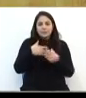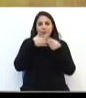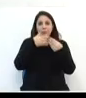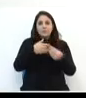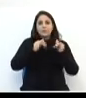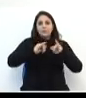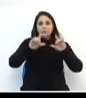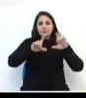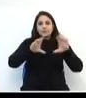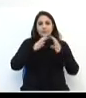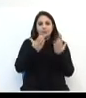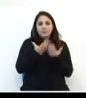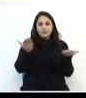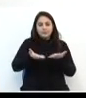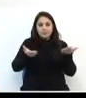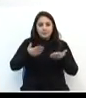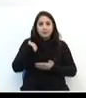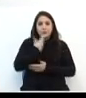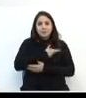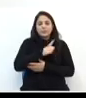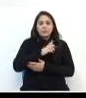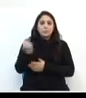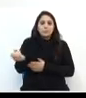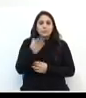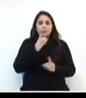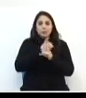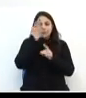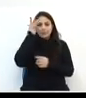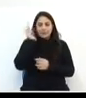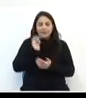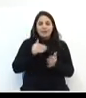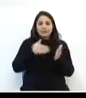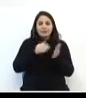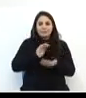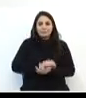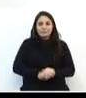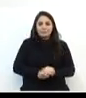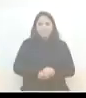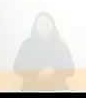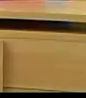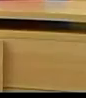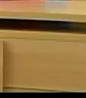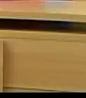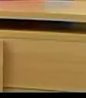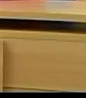você que acompanhou o Jornal da Câmara de hoje. Nós temos um novo encontro amanhã. Até lá!